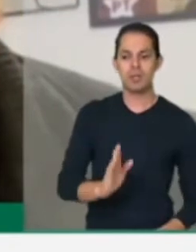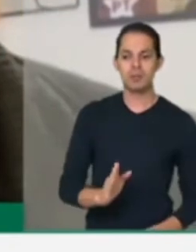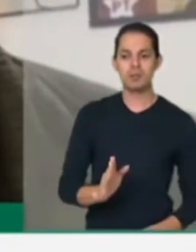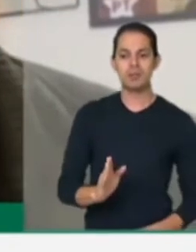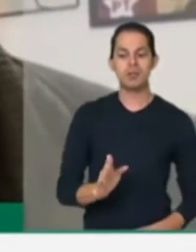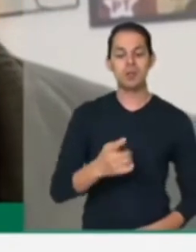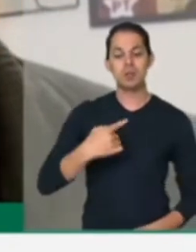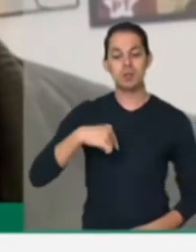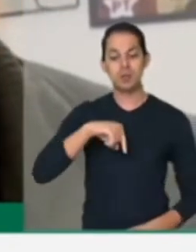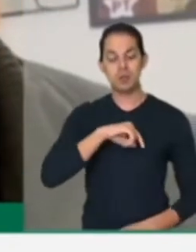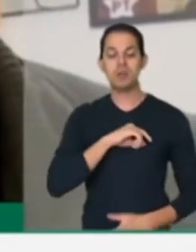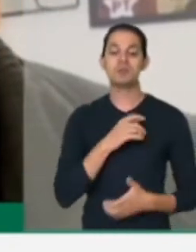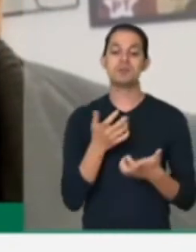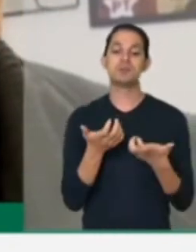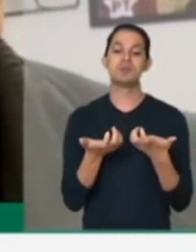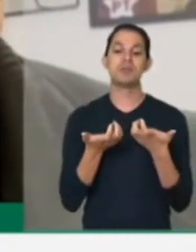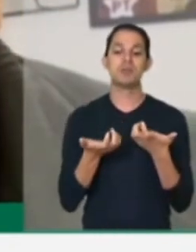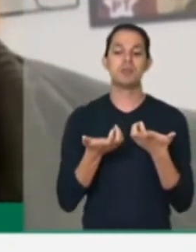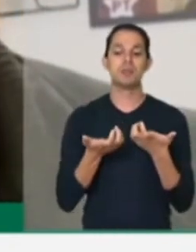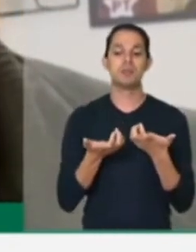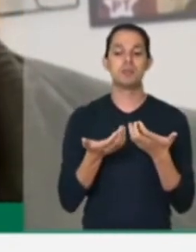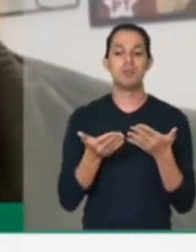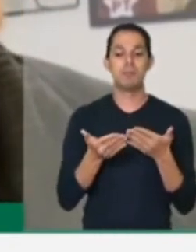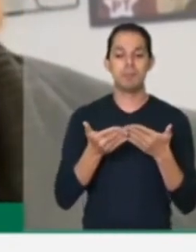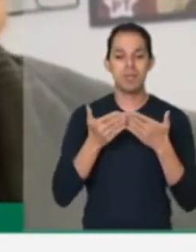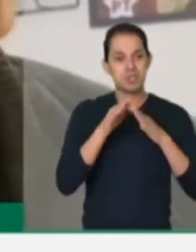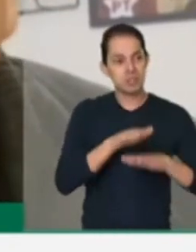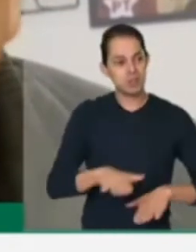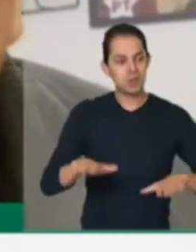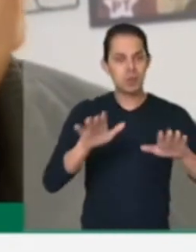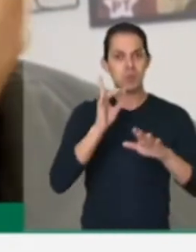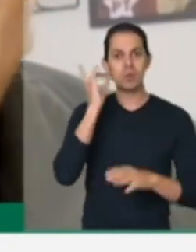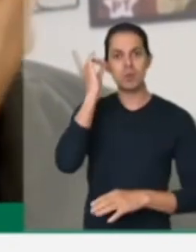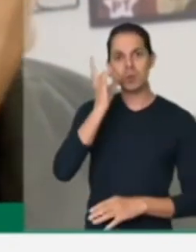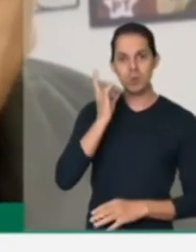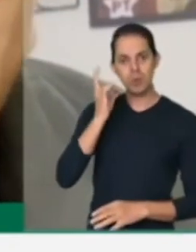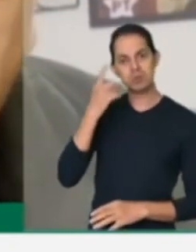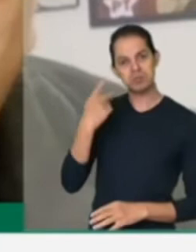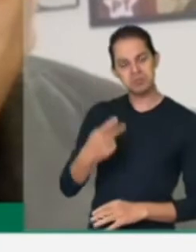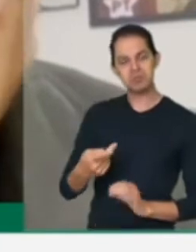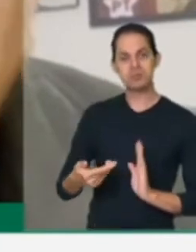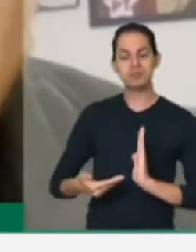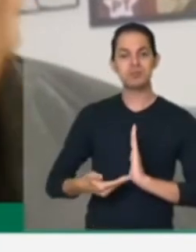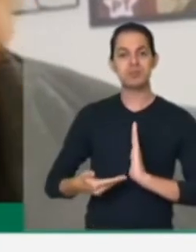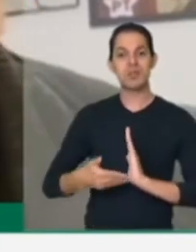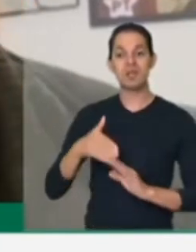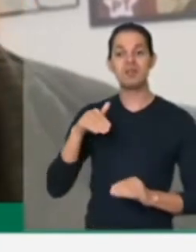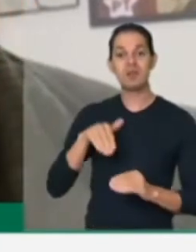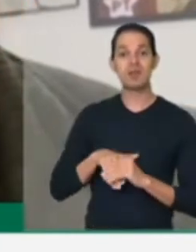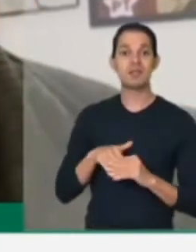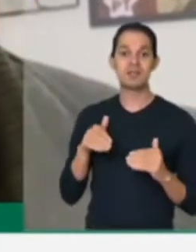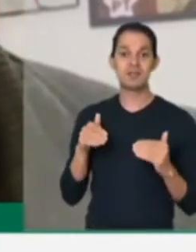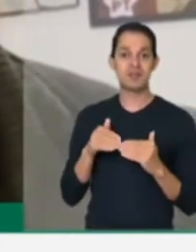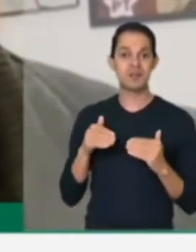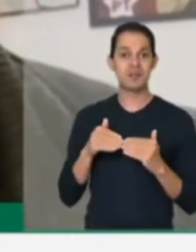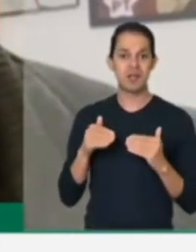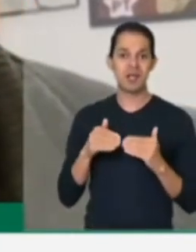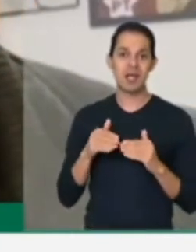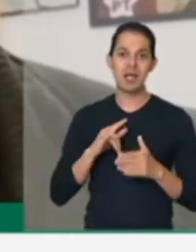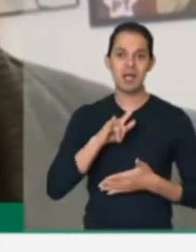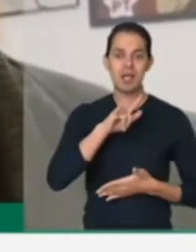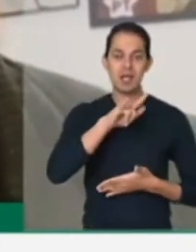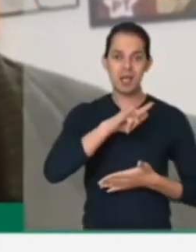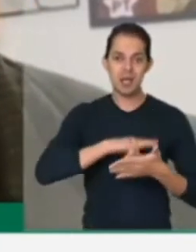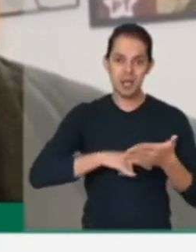gostaríamos de pedir a todos os deputados e deputadas que votassem favoravelmente esse requerimento